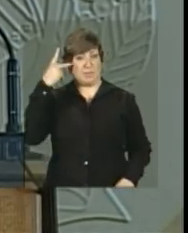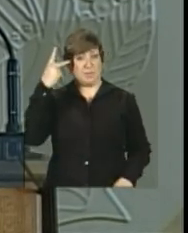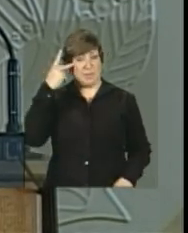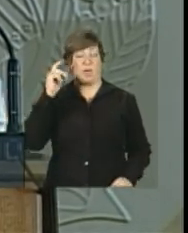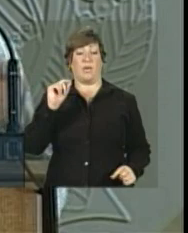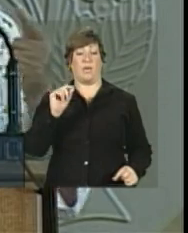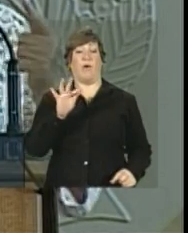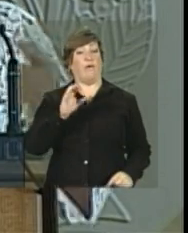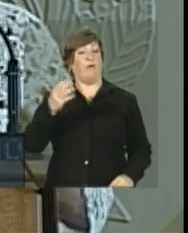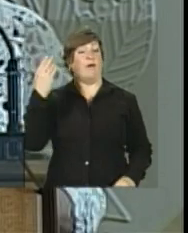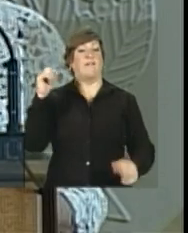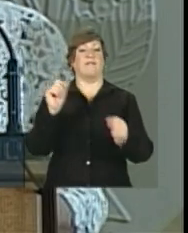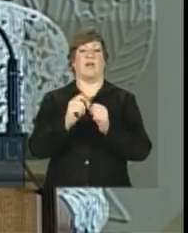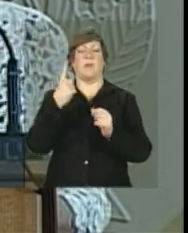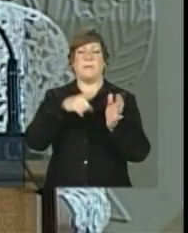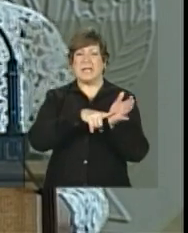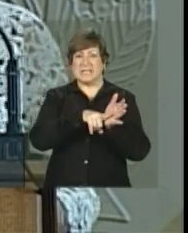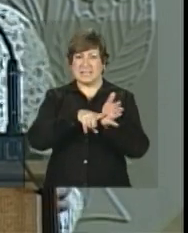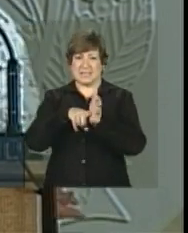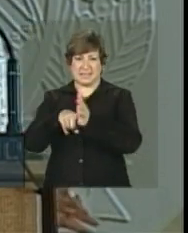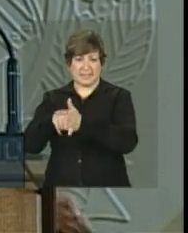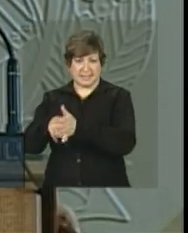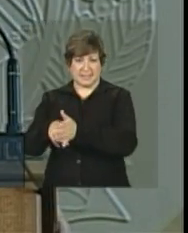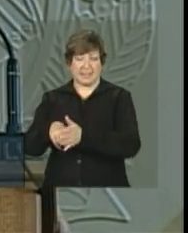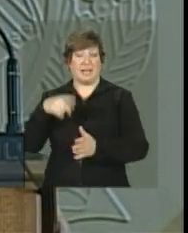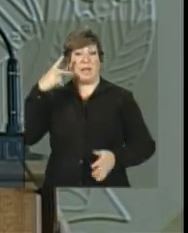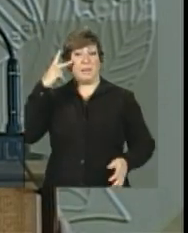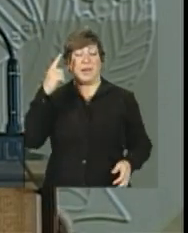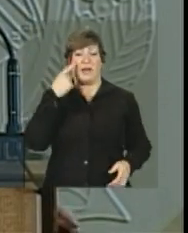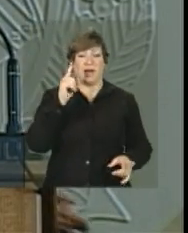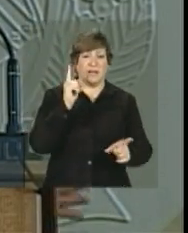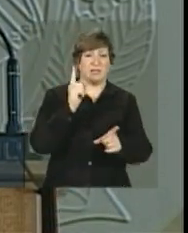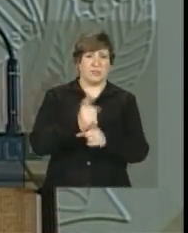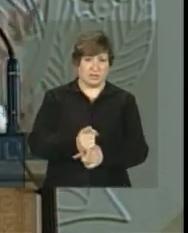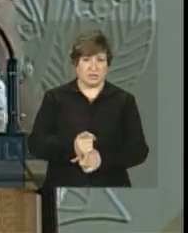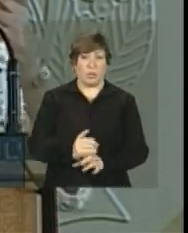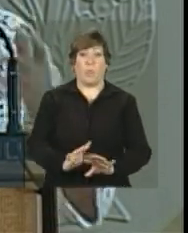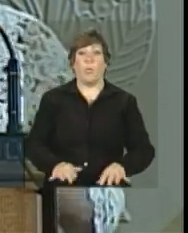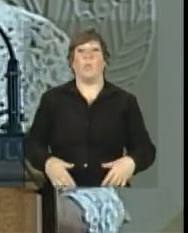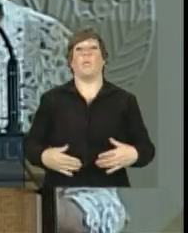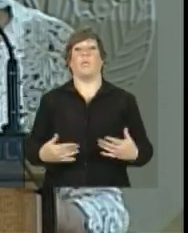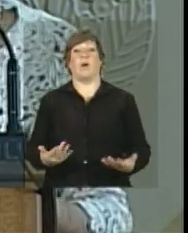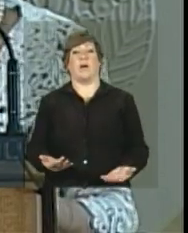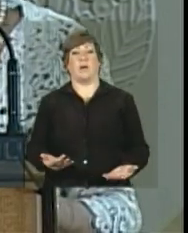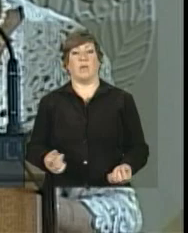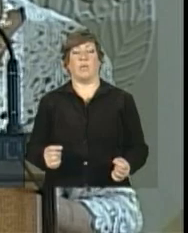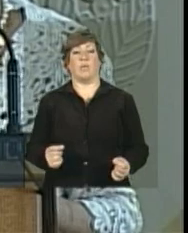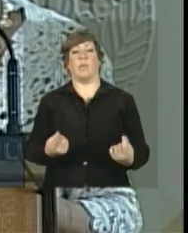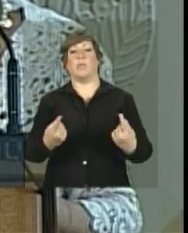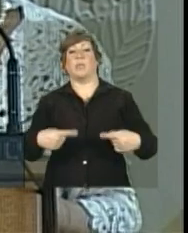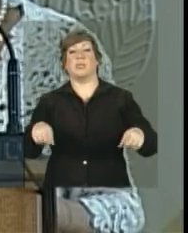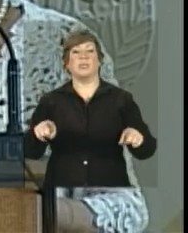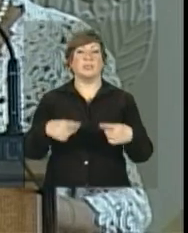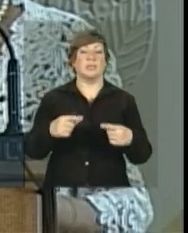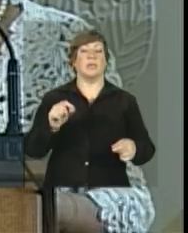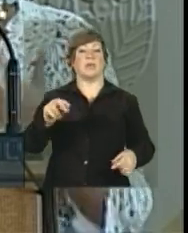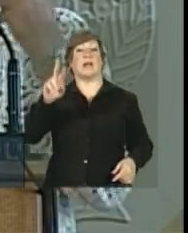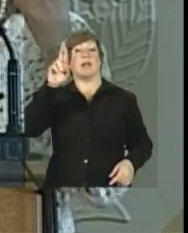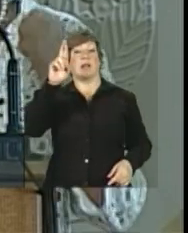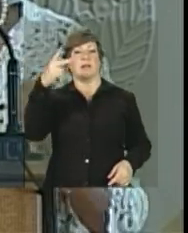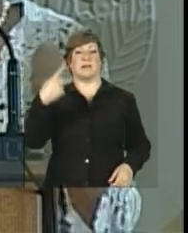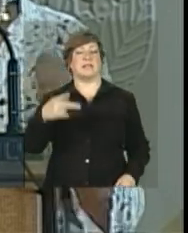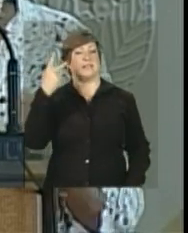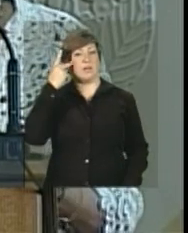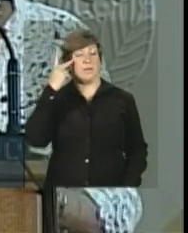foi feita uma pesquisa para detectar qual era a música que representava São Paulo.